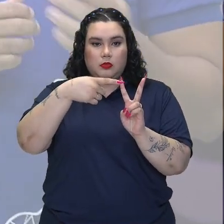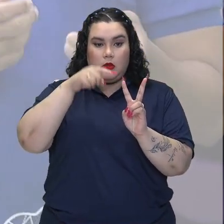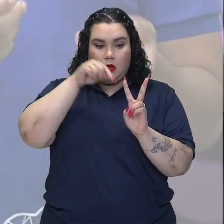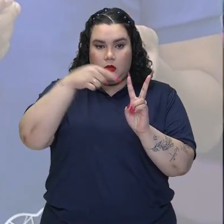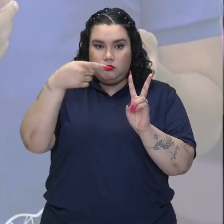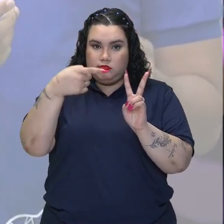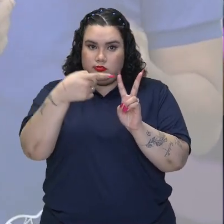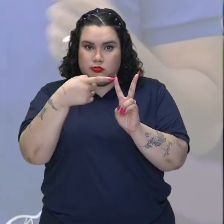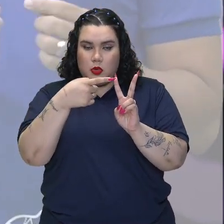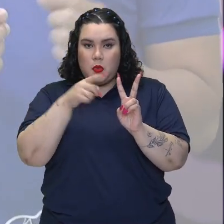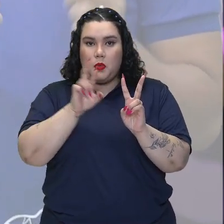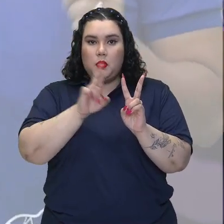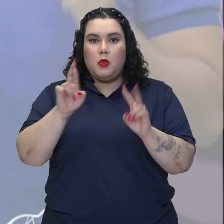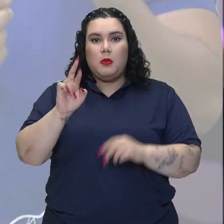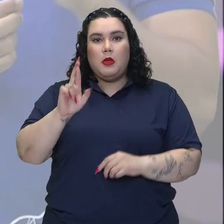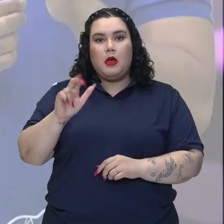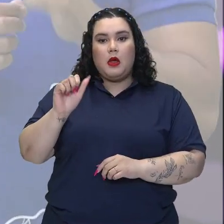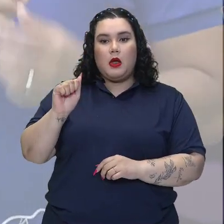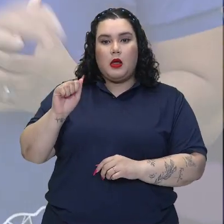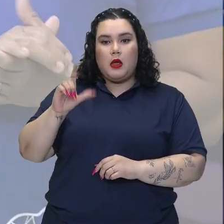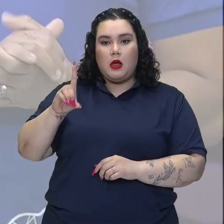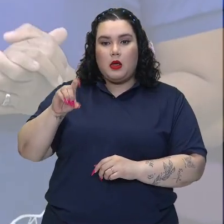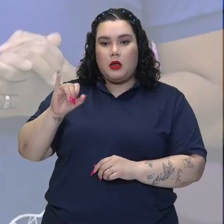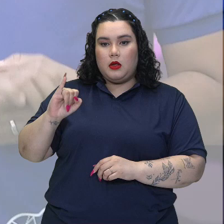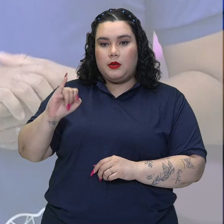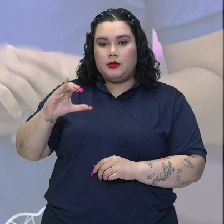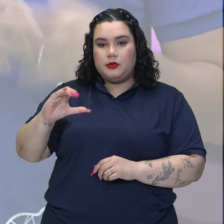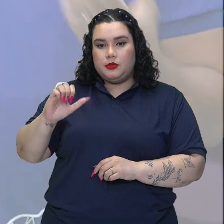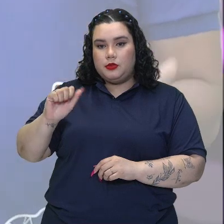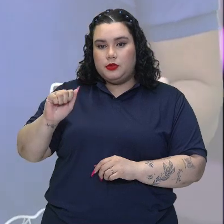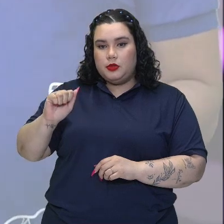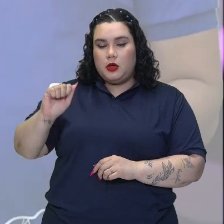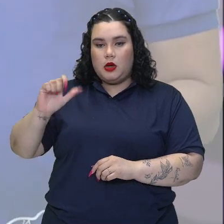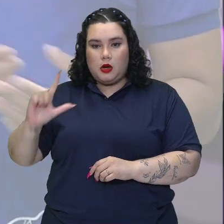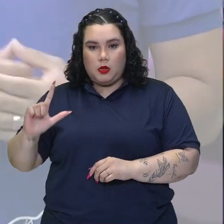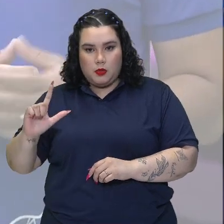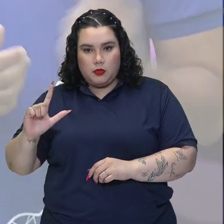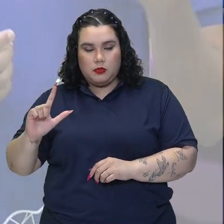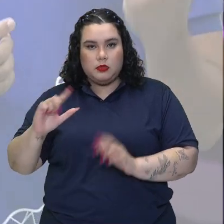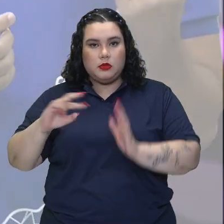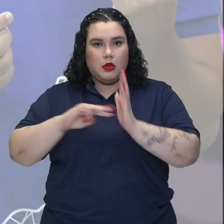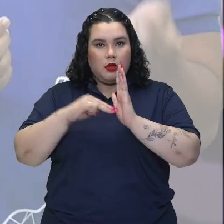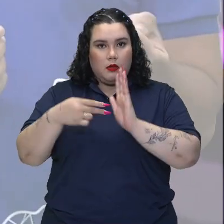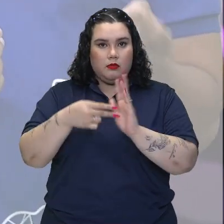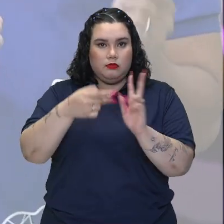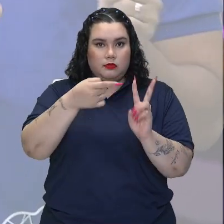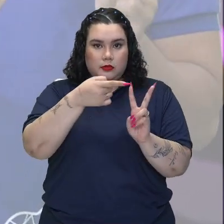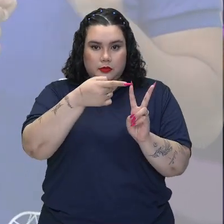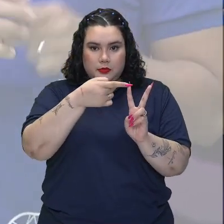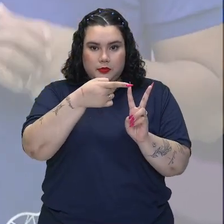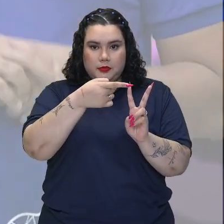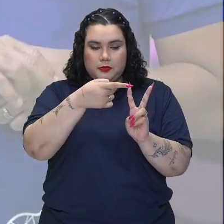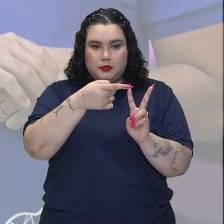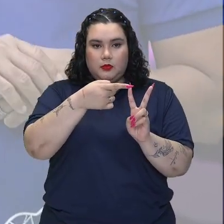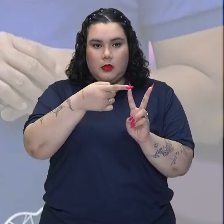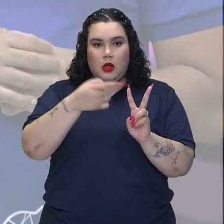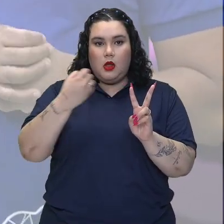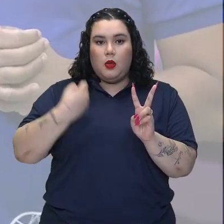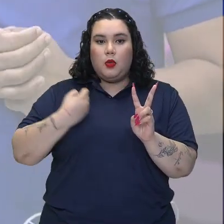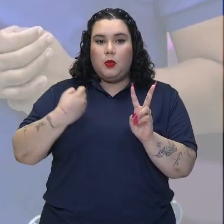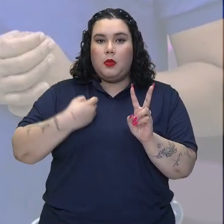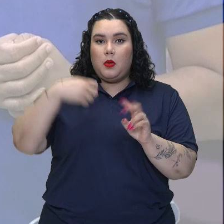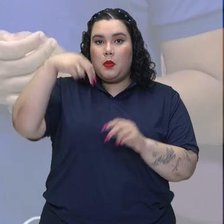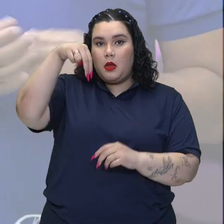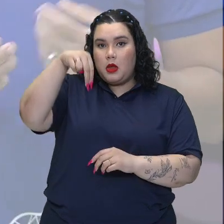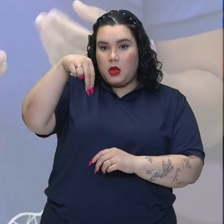radical. Então, toda vez que você vê esse símbolo, significa uma raiz. O número n ali, que está representado